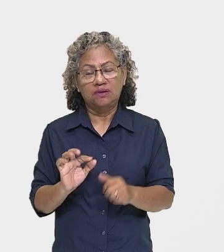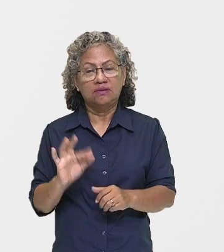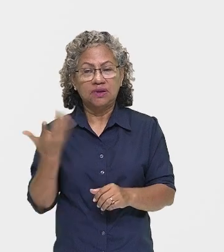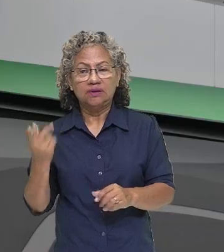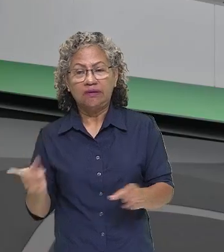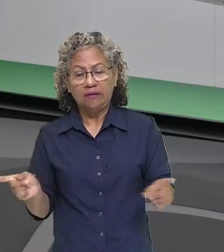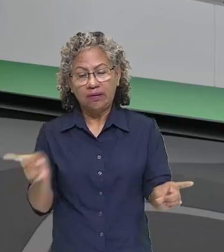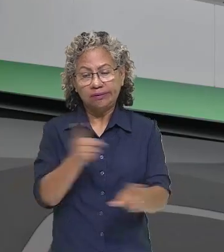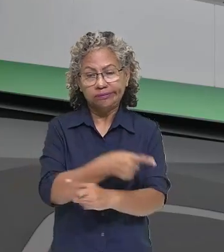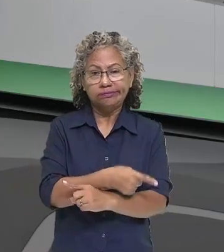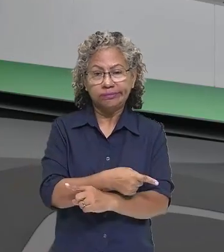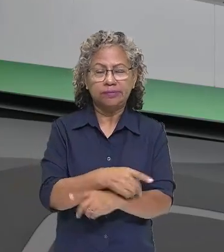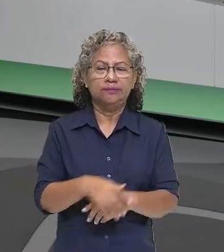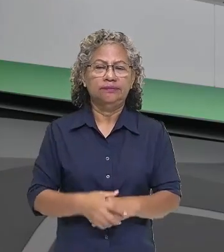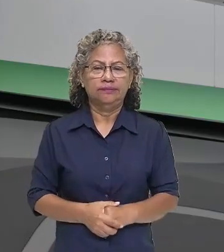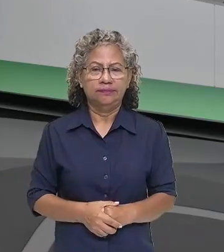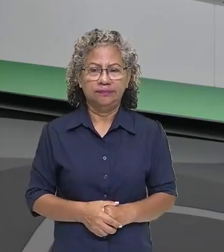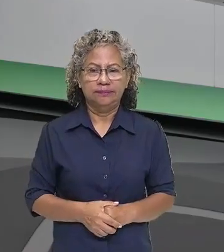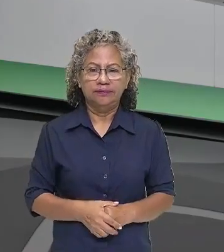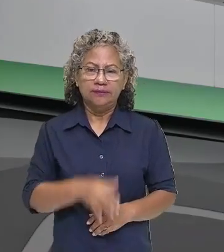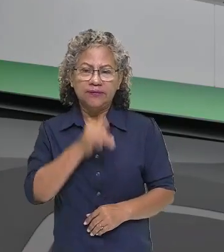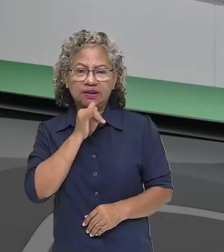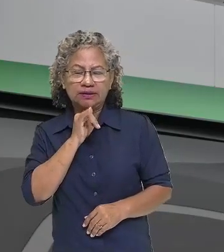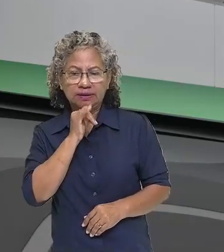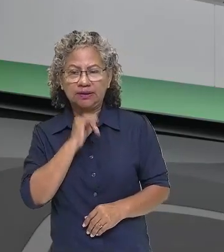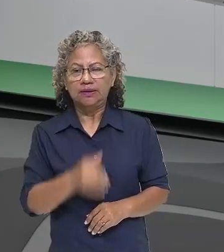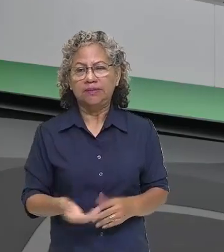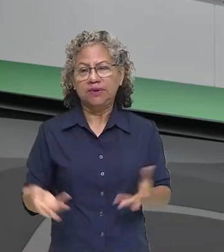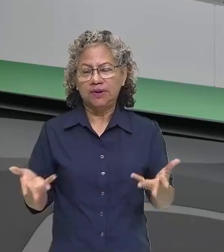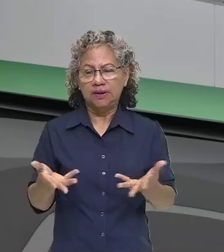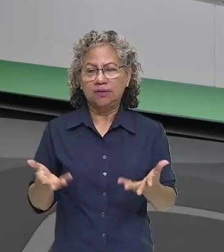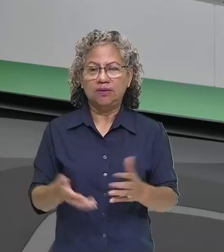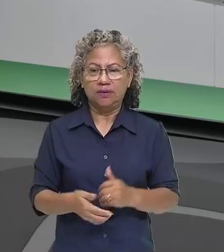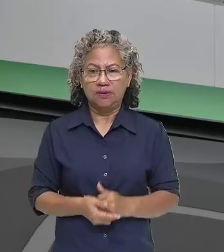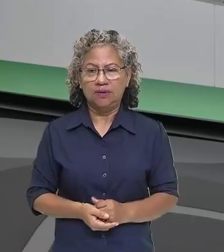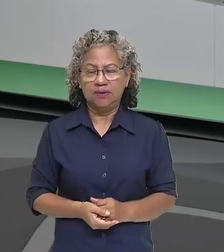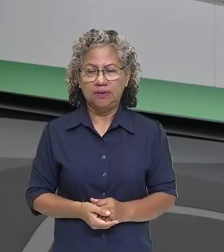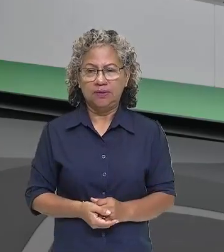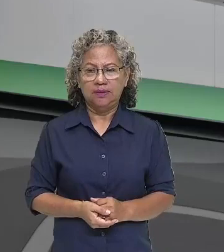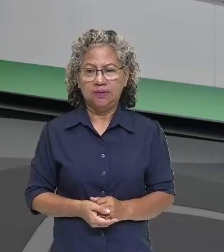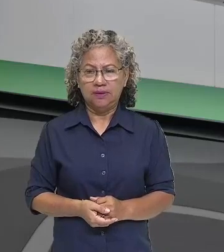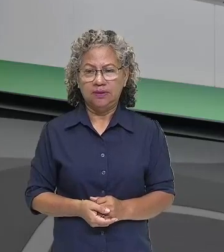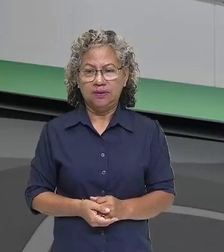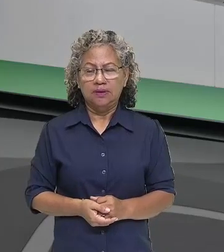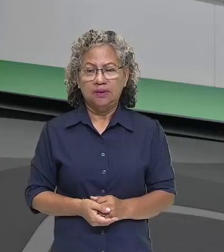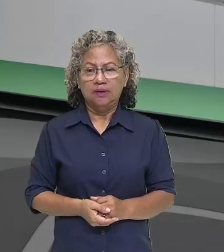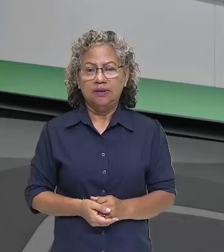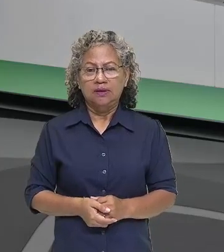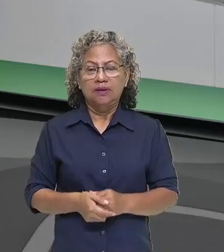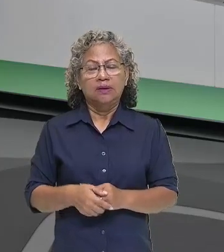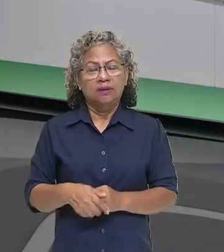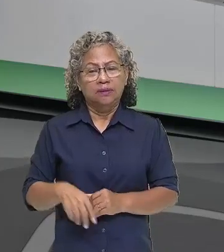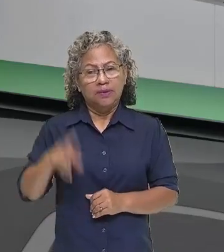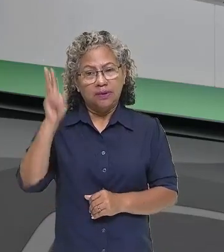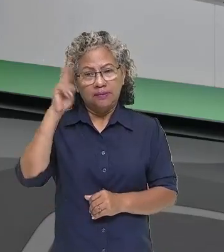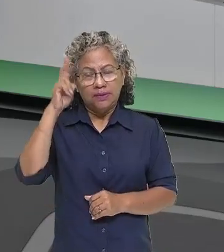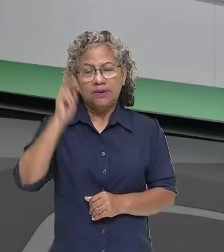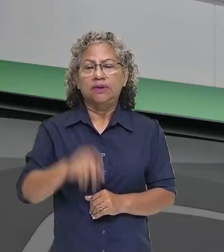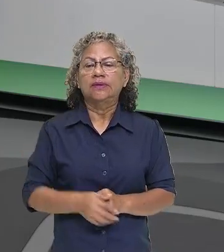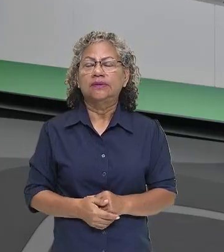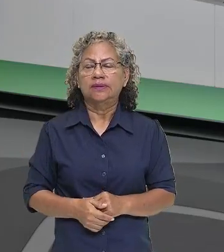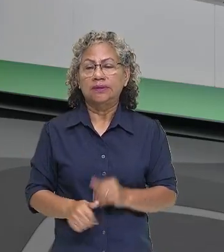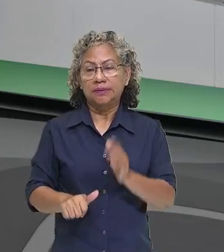Observe comigo, olha lá, eu trouxe para vocês, olha aqui, relembrando, olha lá, primeira